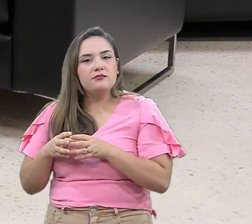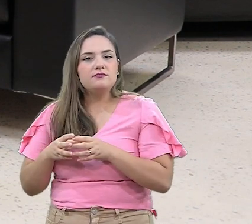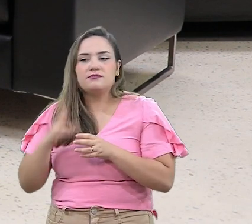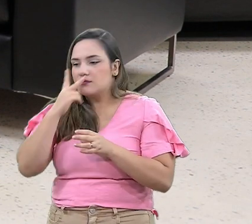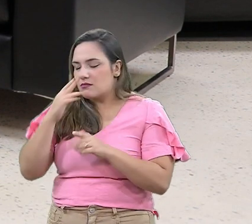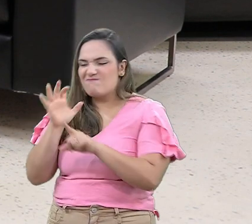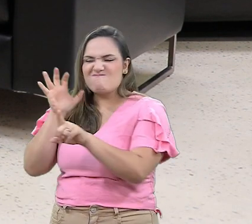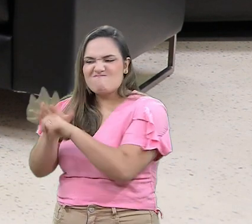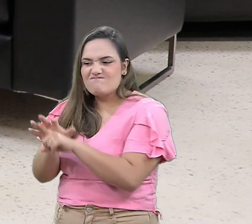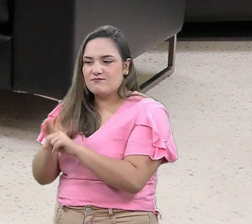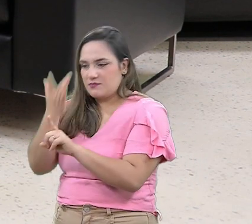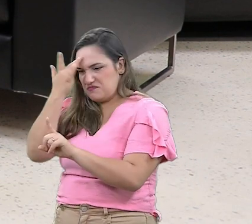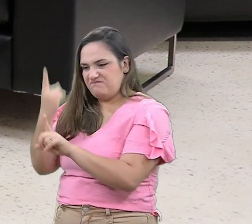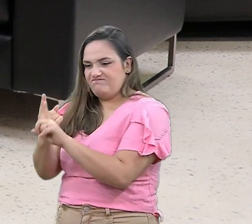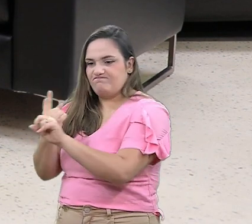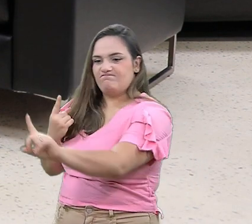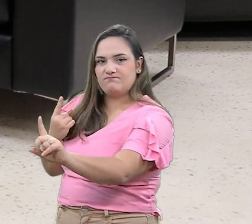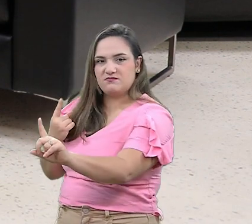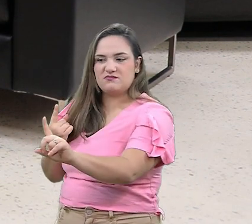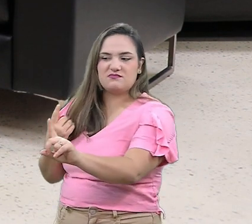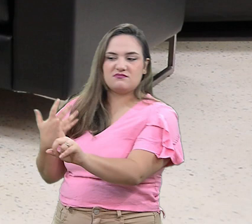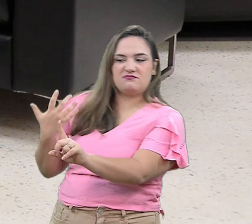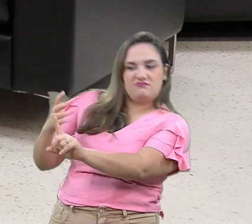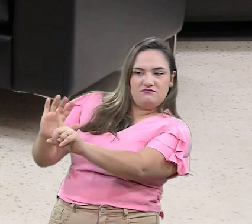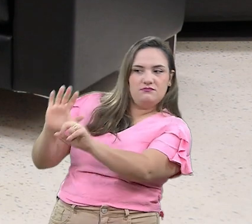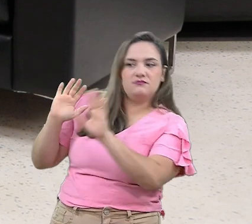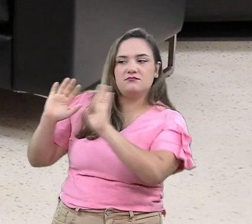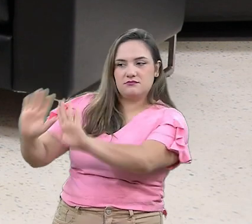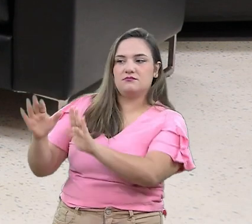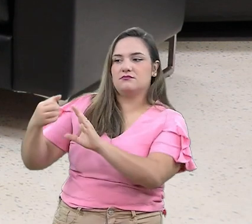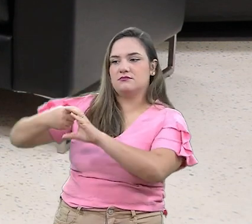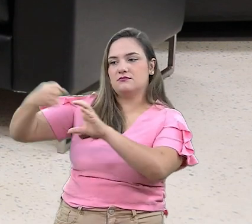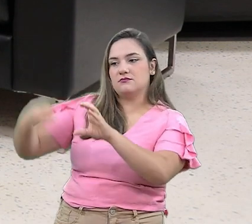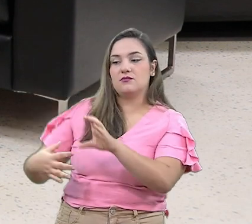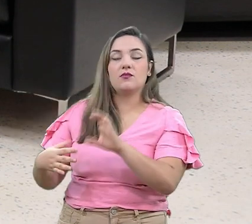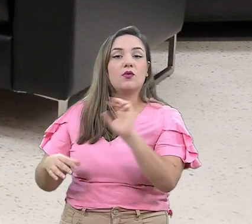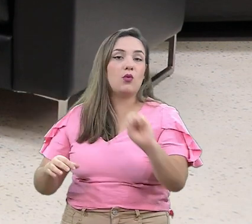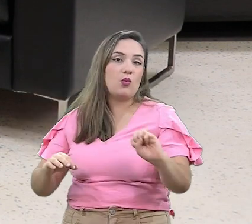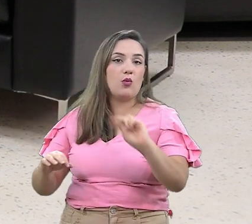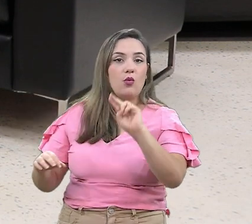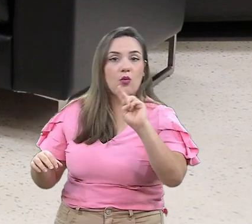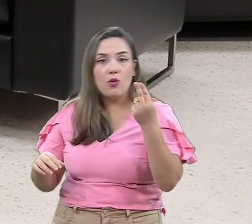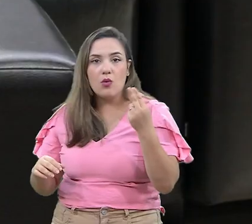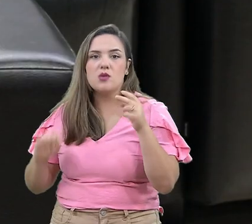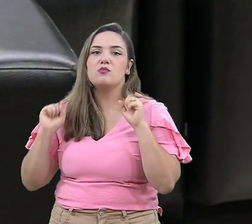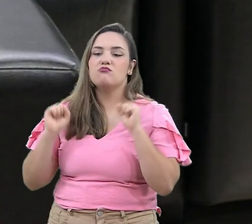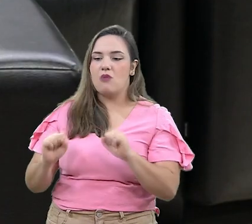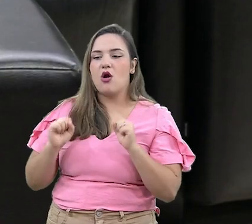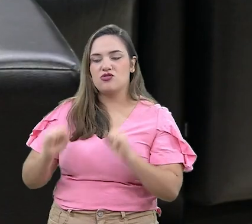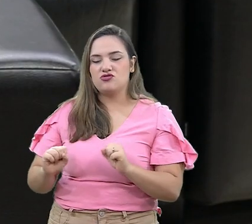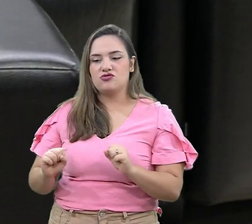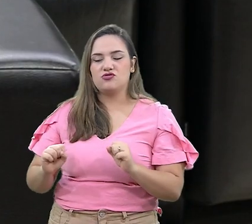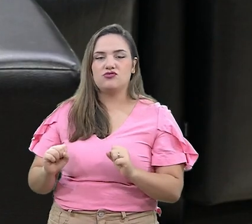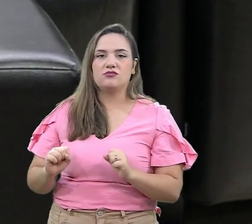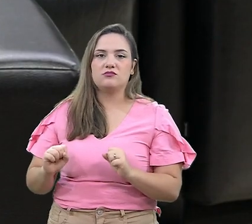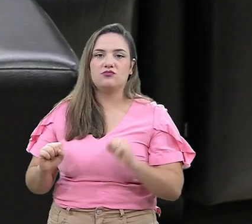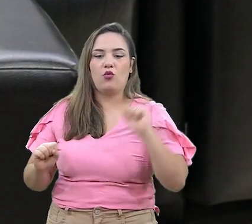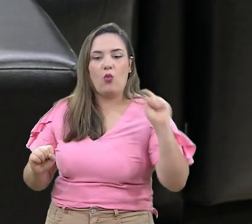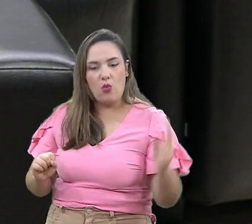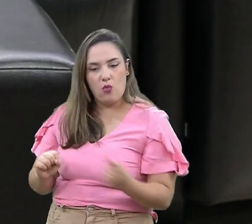que passa a discriminar aquela pessoa de uma forma reiterada por essa sua característica, como